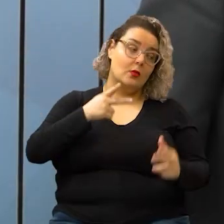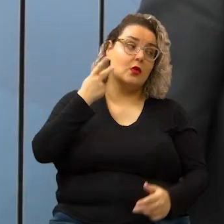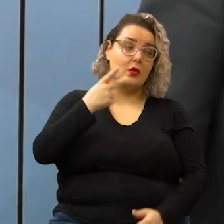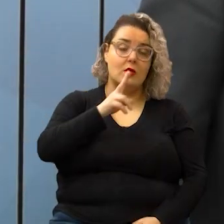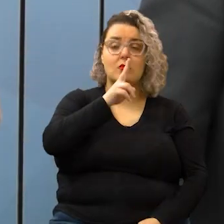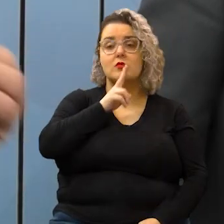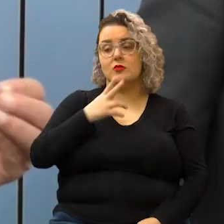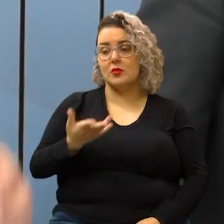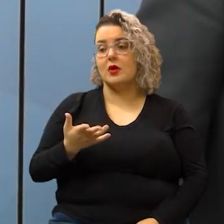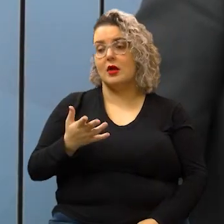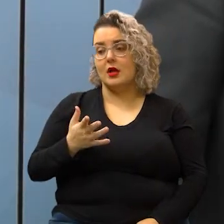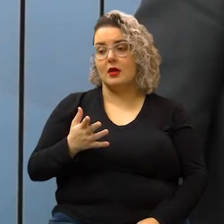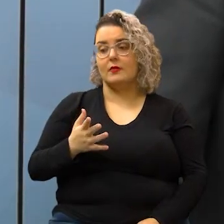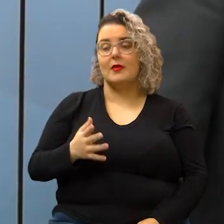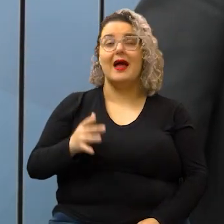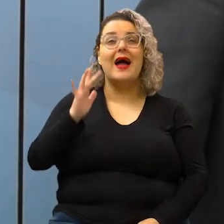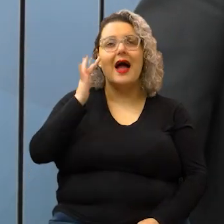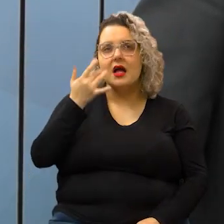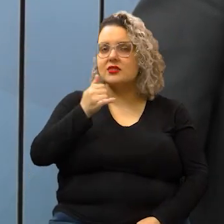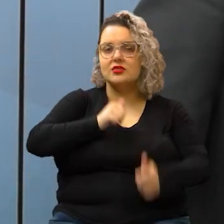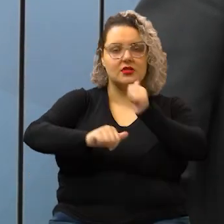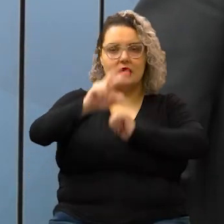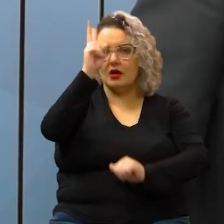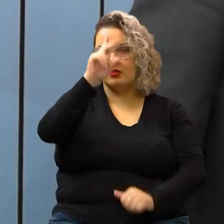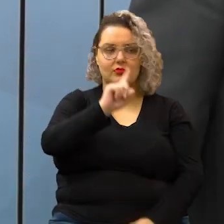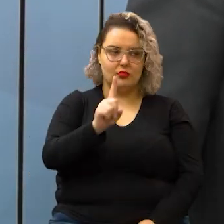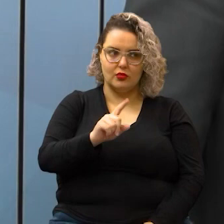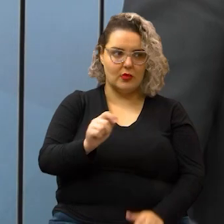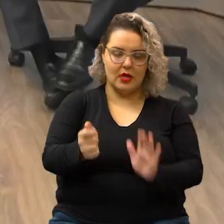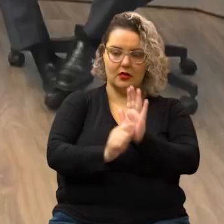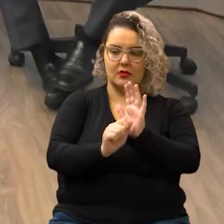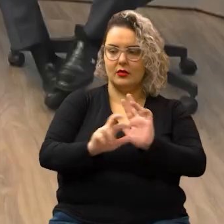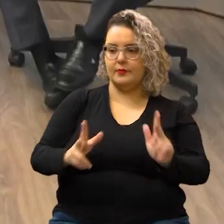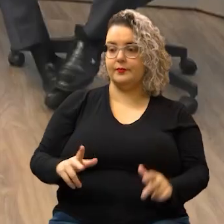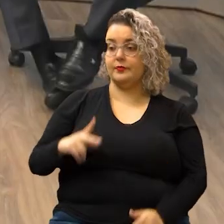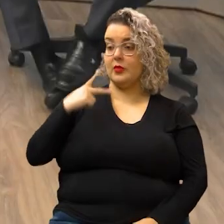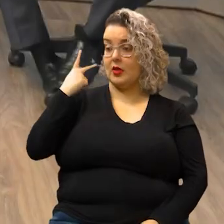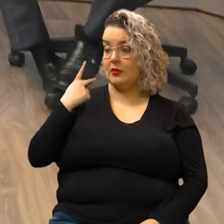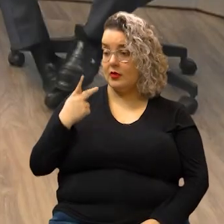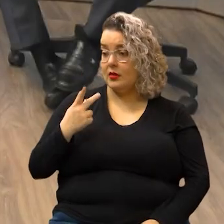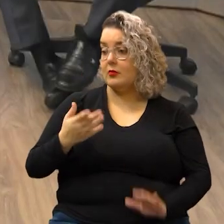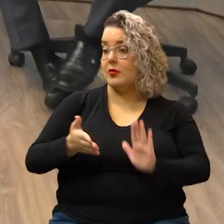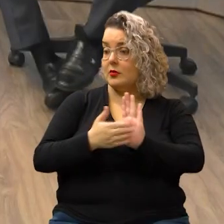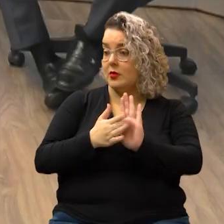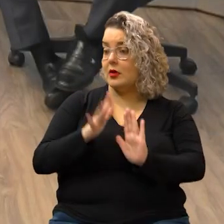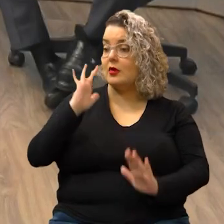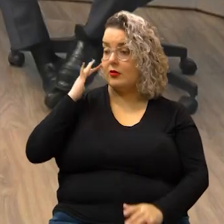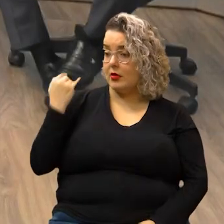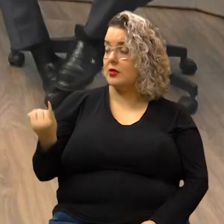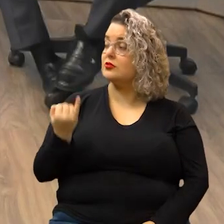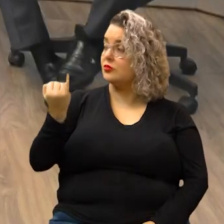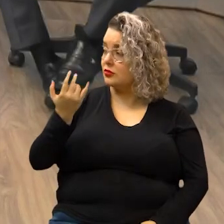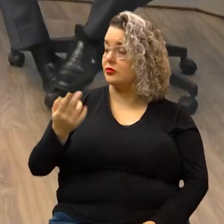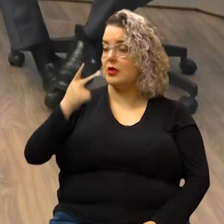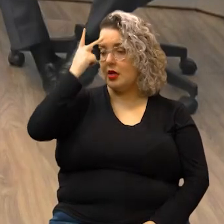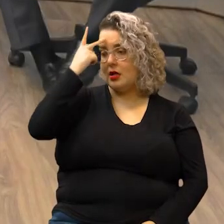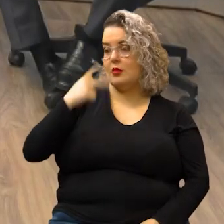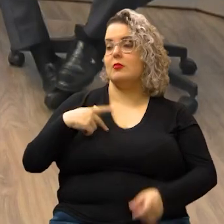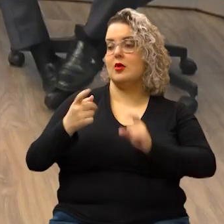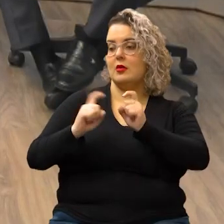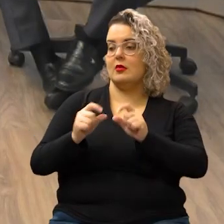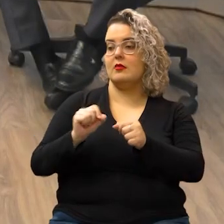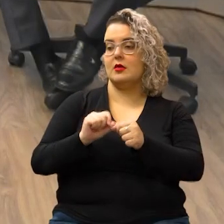Muita gente acha que álcool não é droga. Entendeu? Vereador, a propósito, eu acho interessante que na própria reunião que fizemos